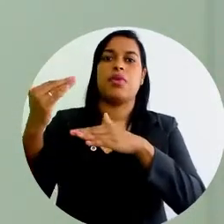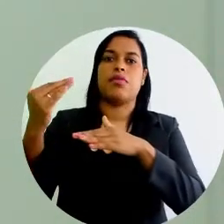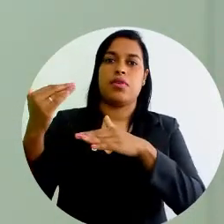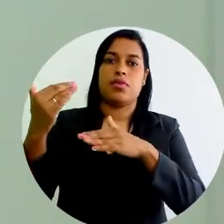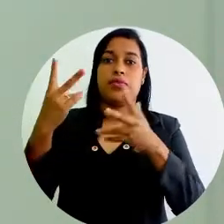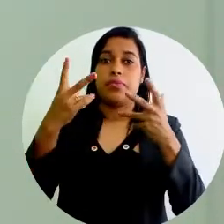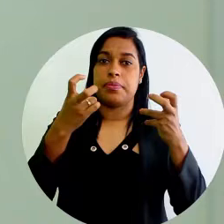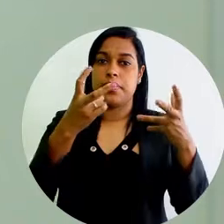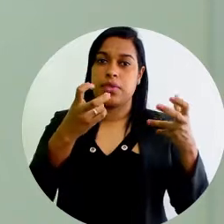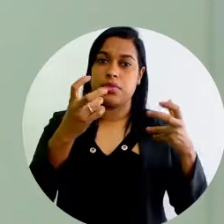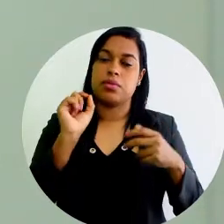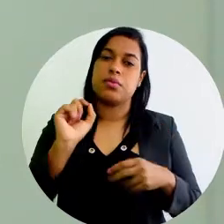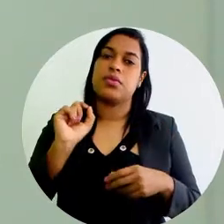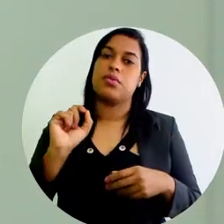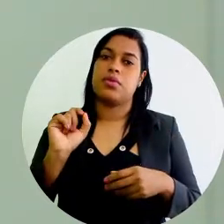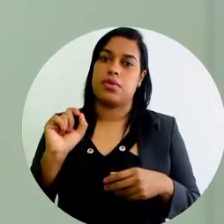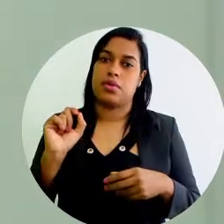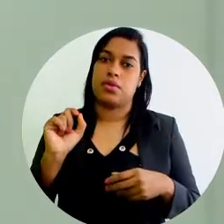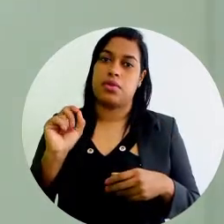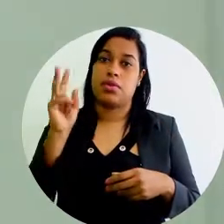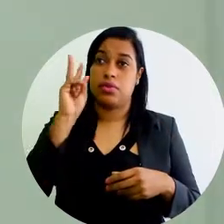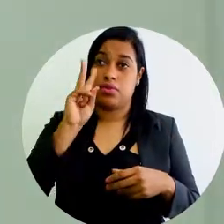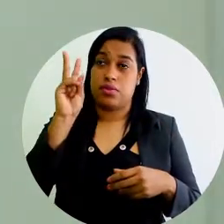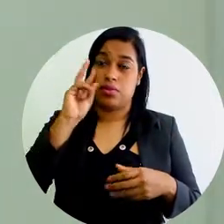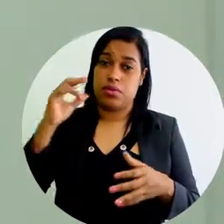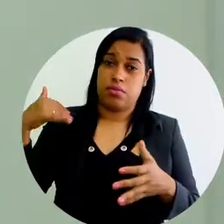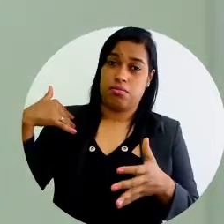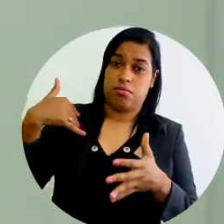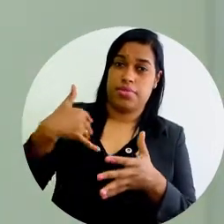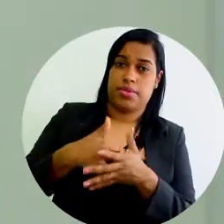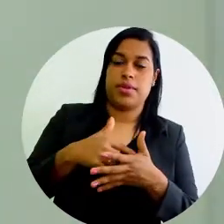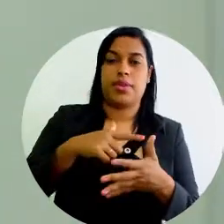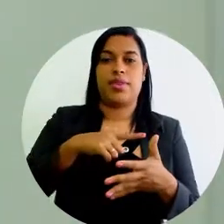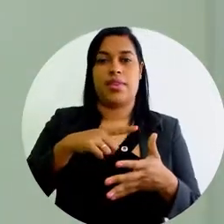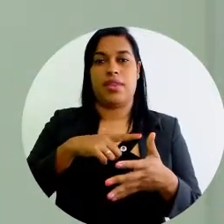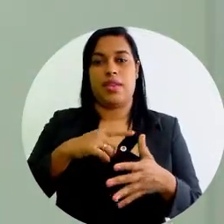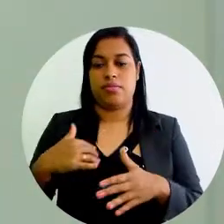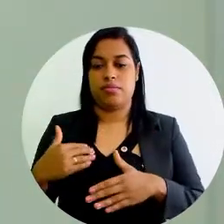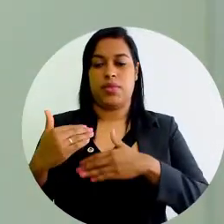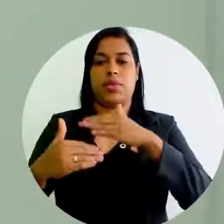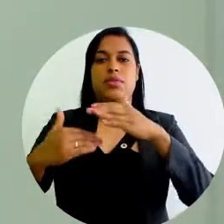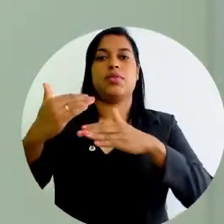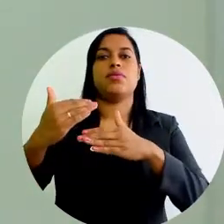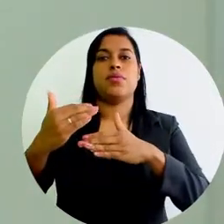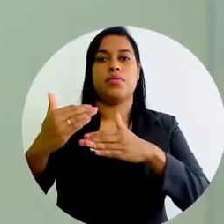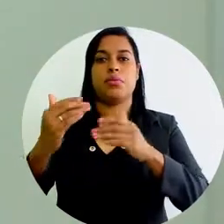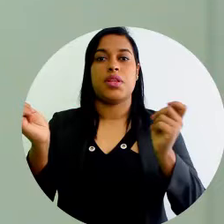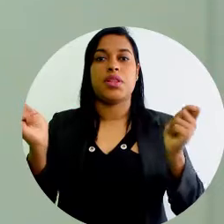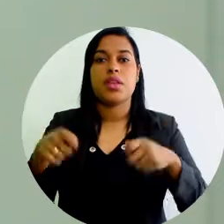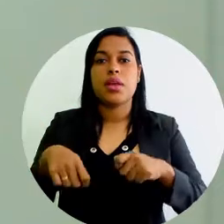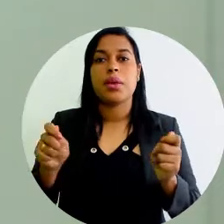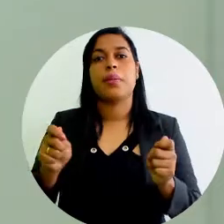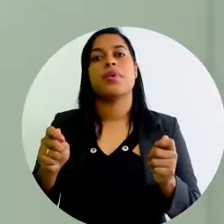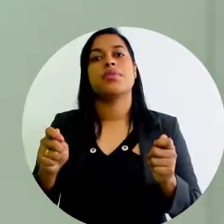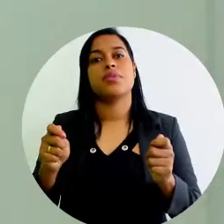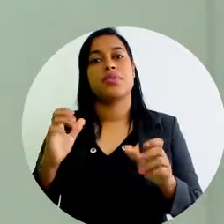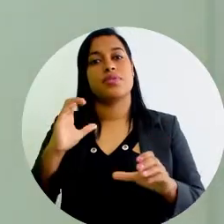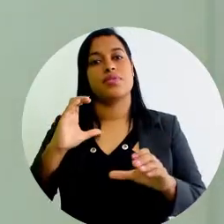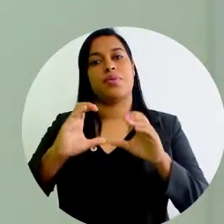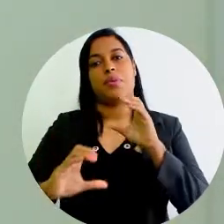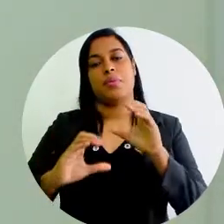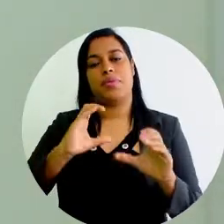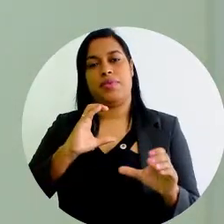evolução, nós vamos perceber que, historicamente, há um desenvolvimento da habilidade de